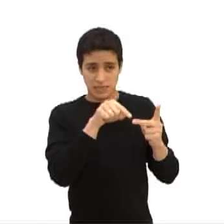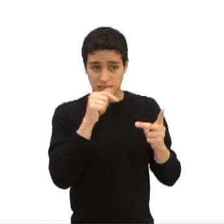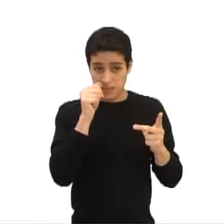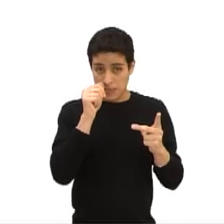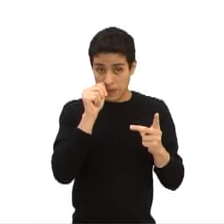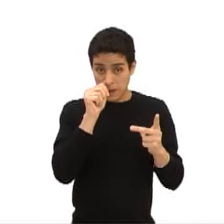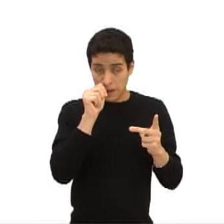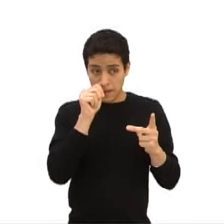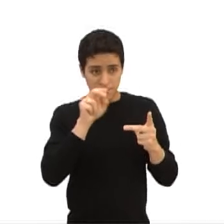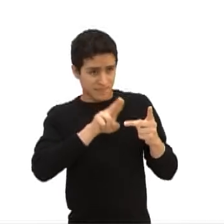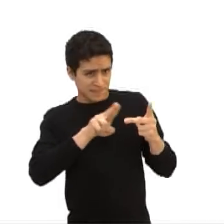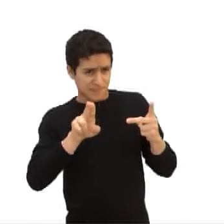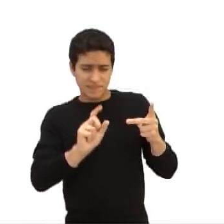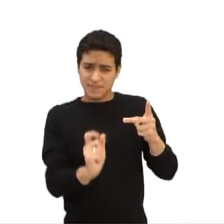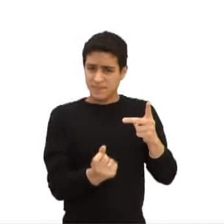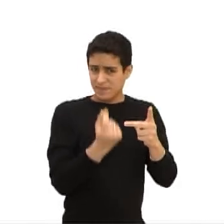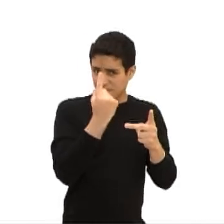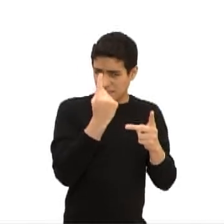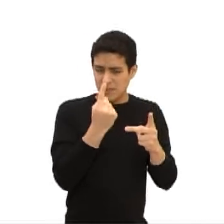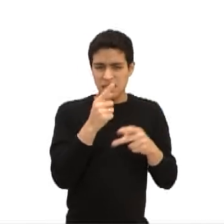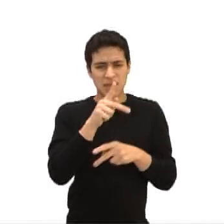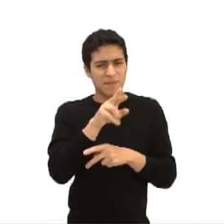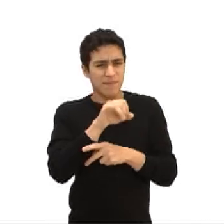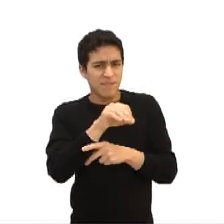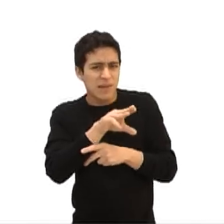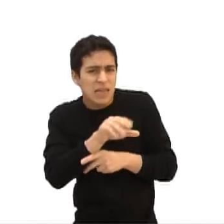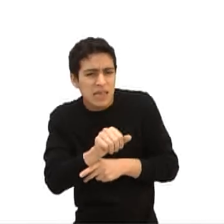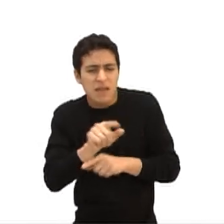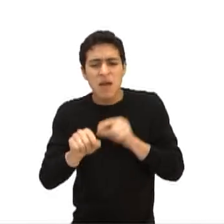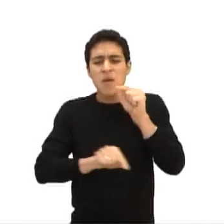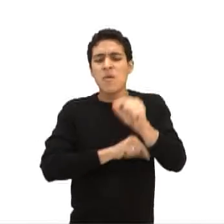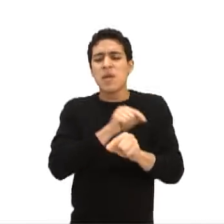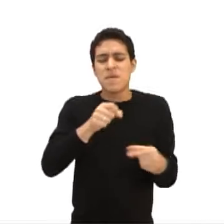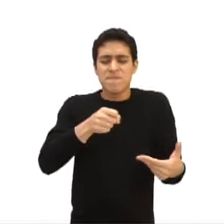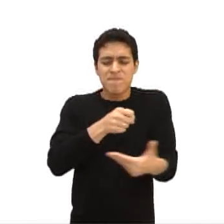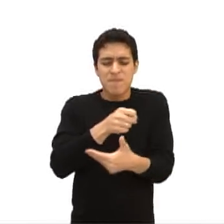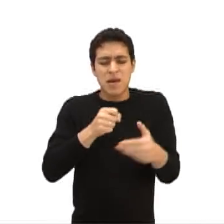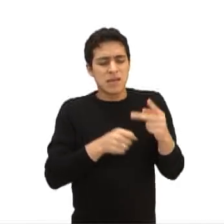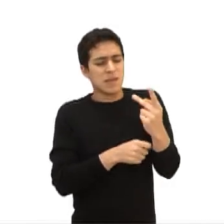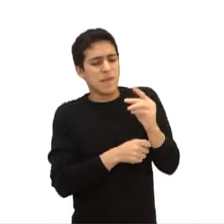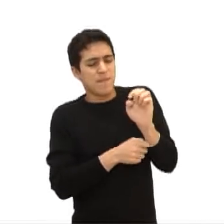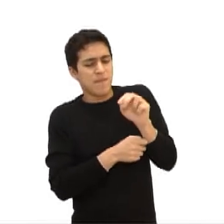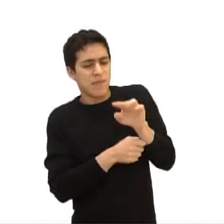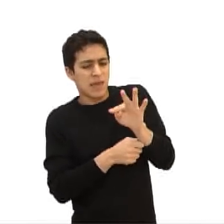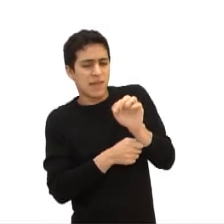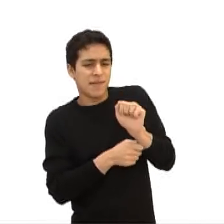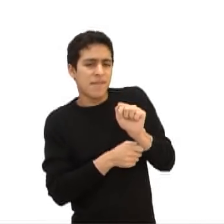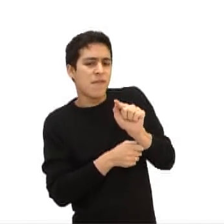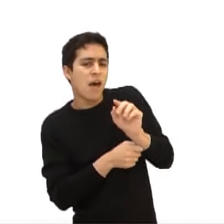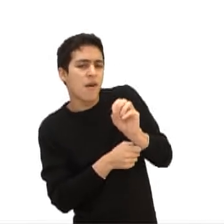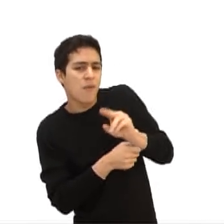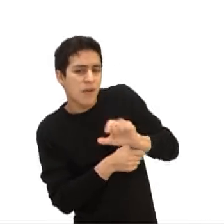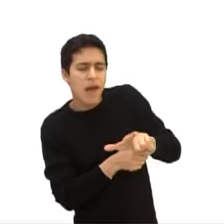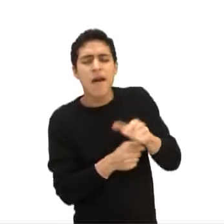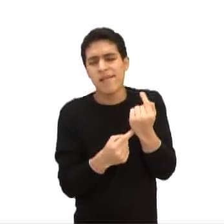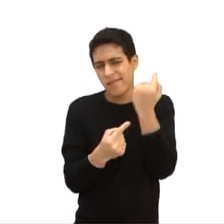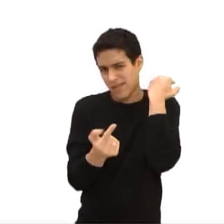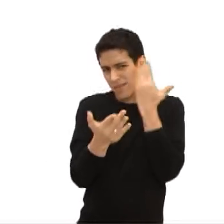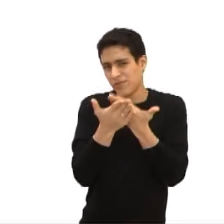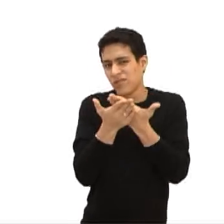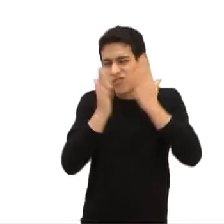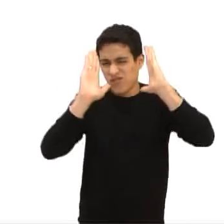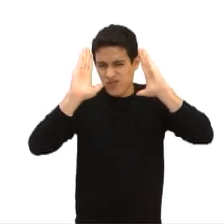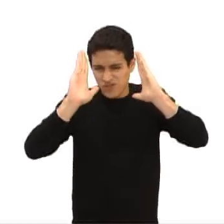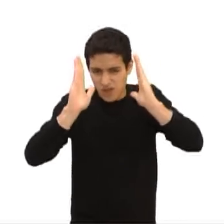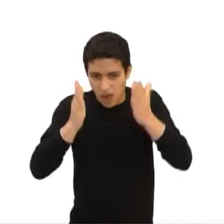Até o nome dele é estranho. Prisma de base pentagonal. mas nós vimos na outra aula também.